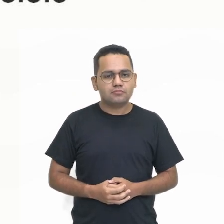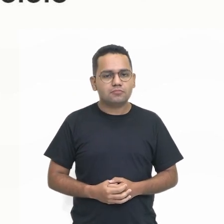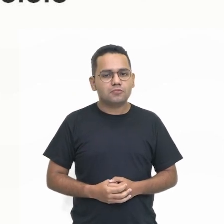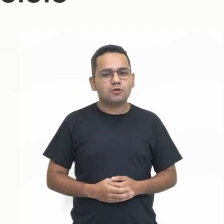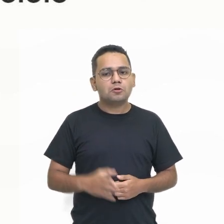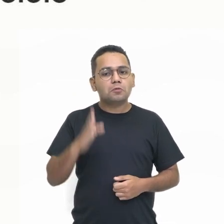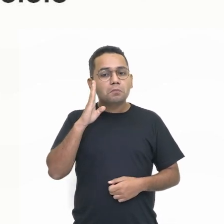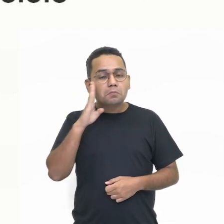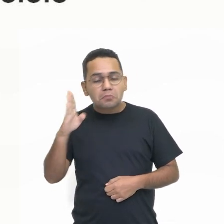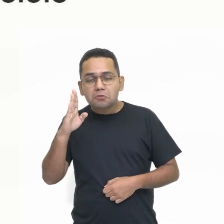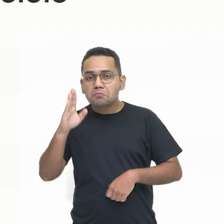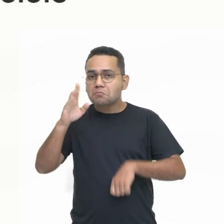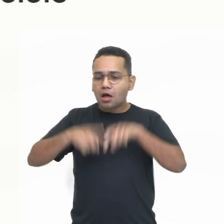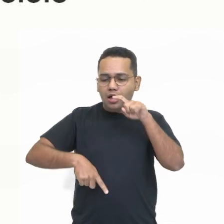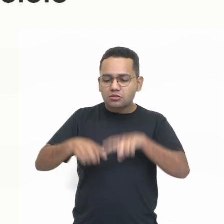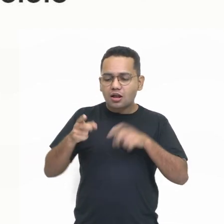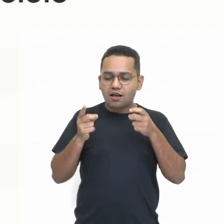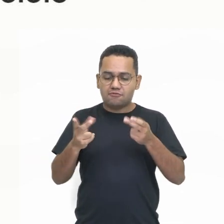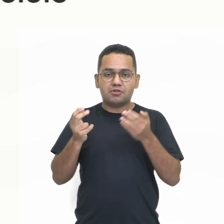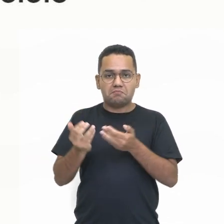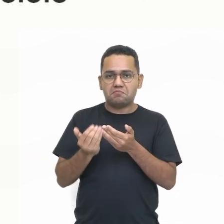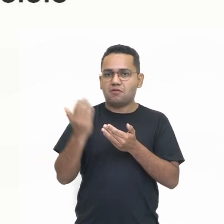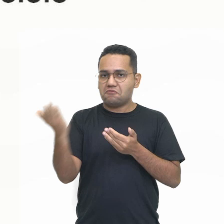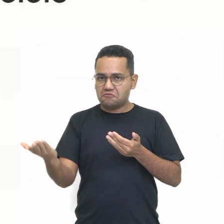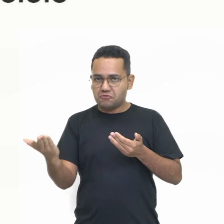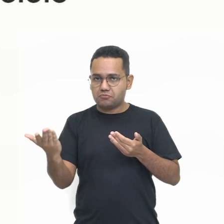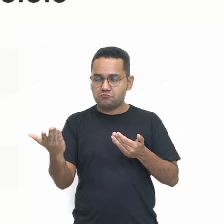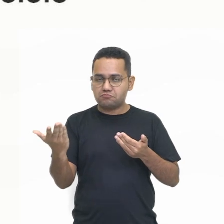de exportação do Brasil.